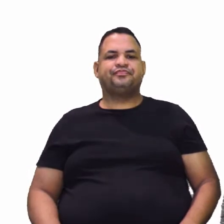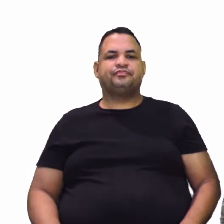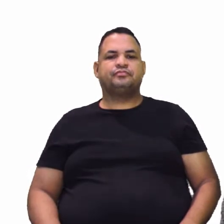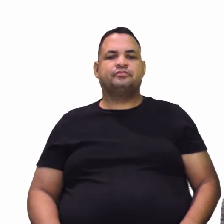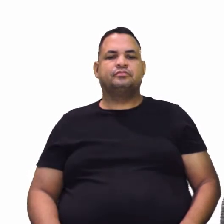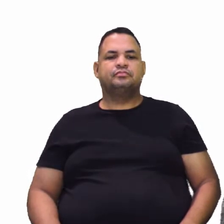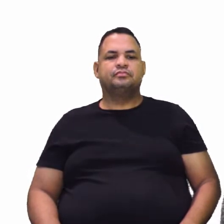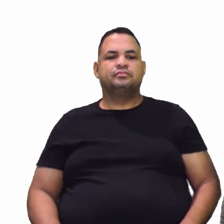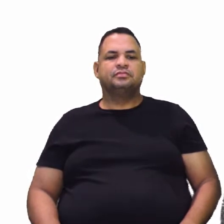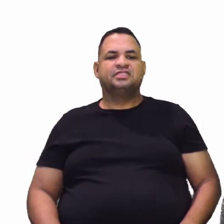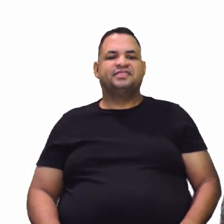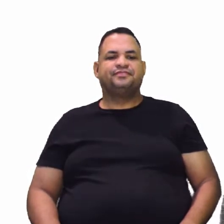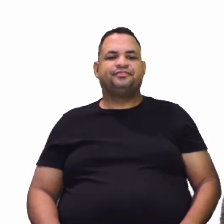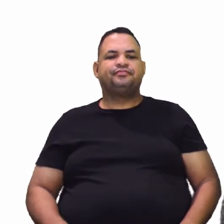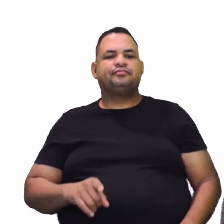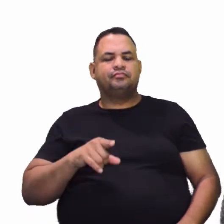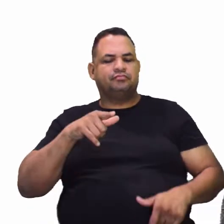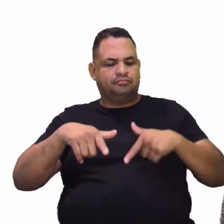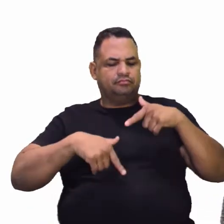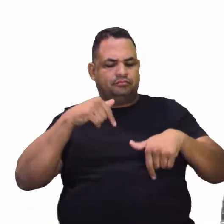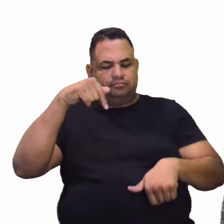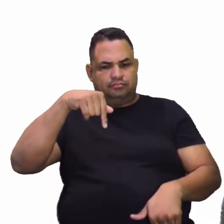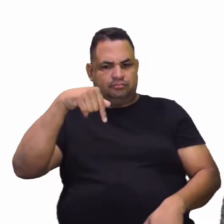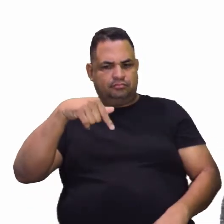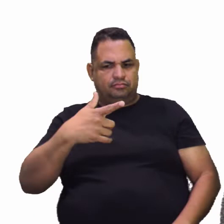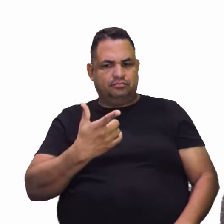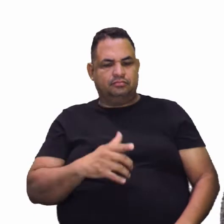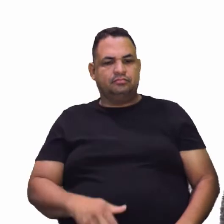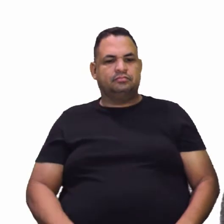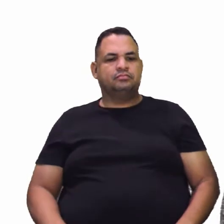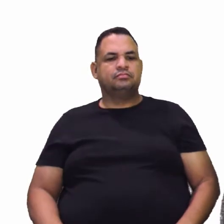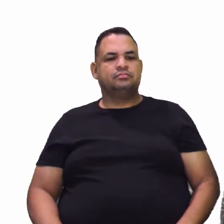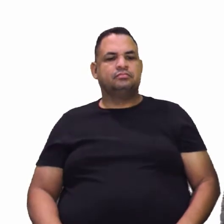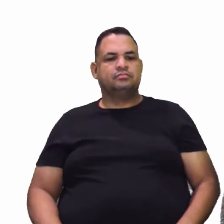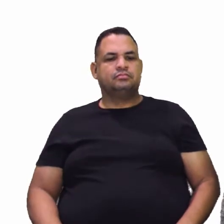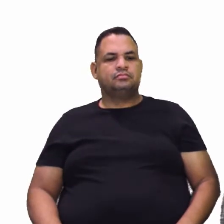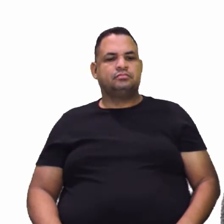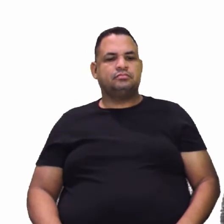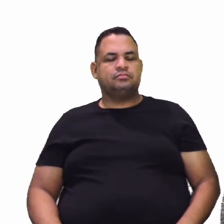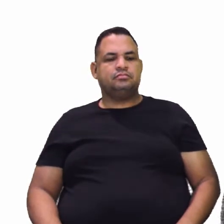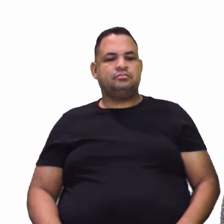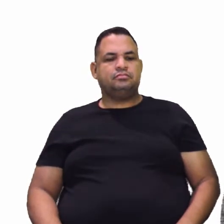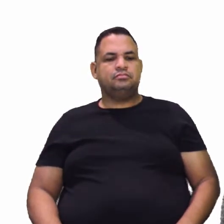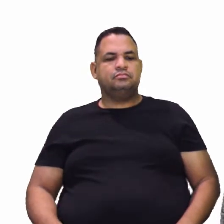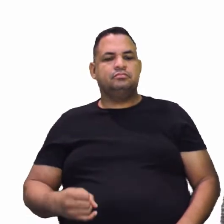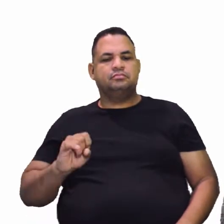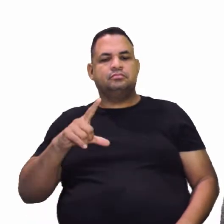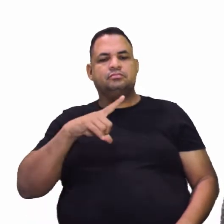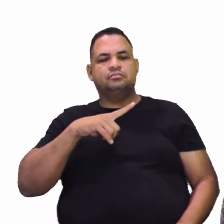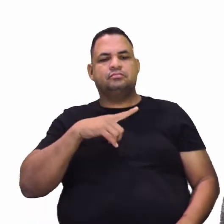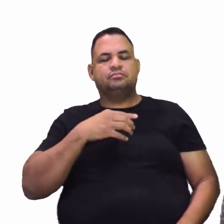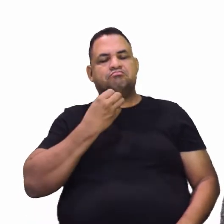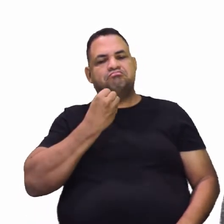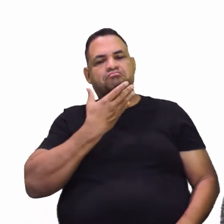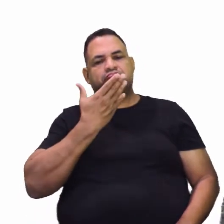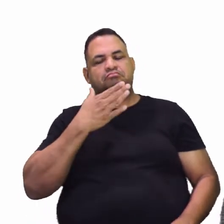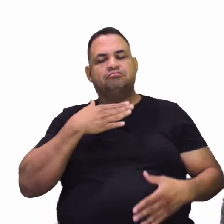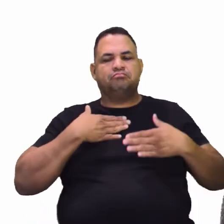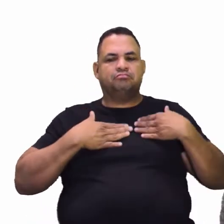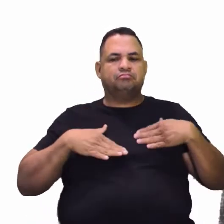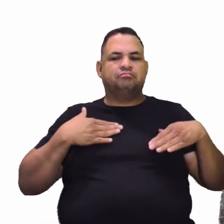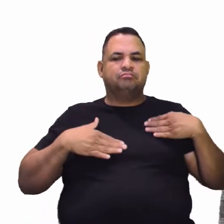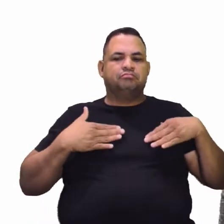do you work here? Você trabalha aqui? Do you work here? Aí, assim, se eu estiver aqui de boa e tal,